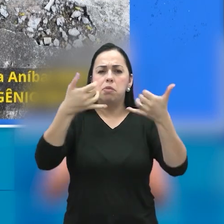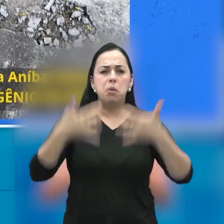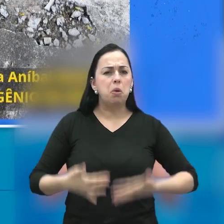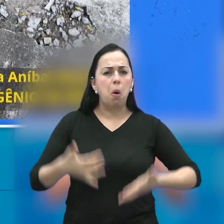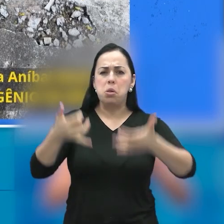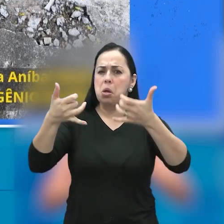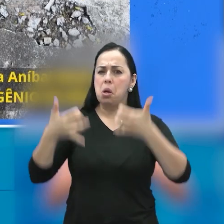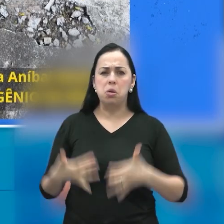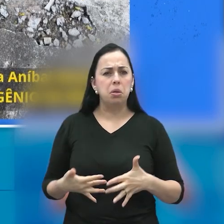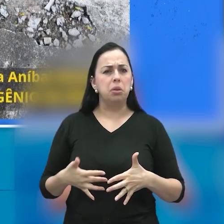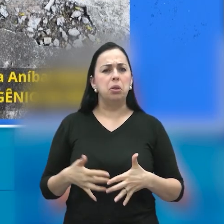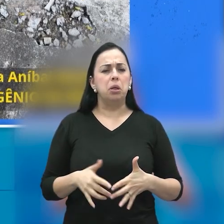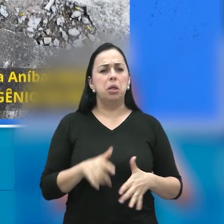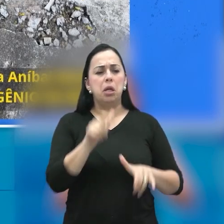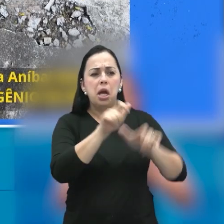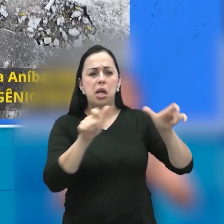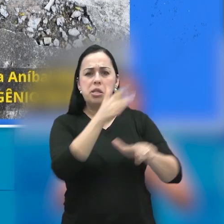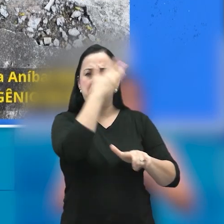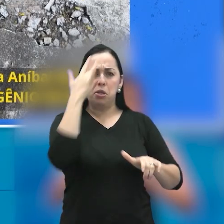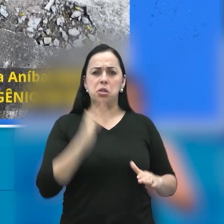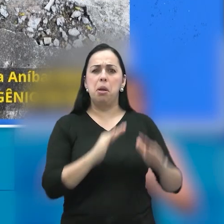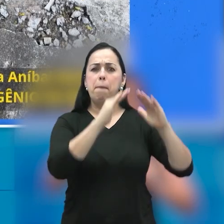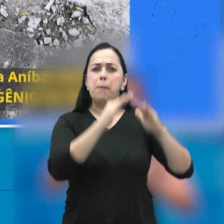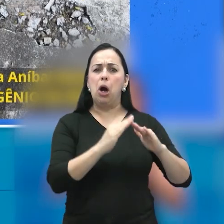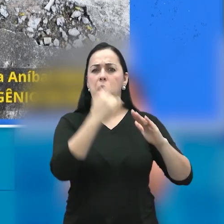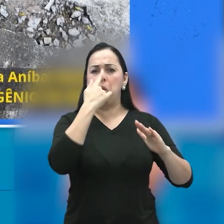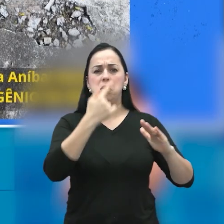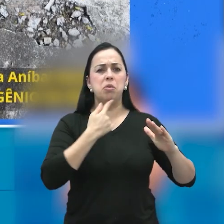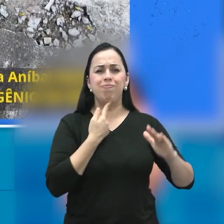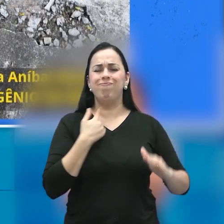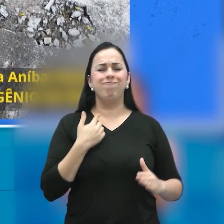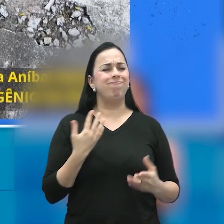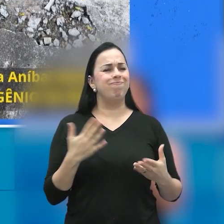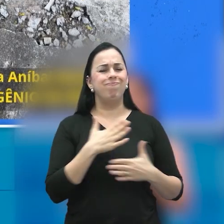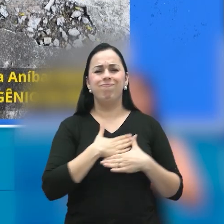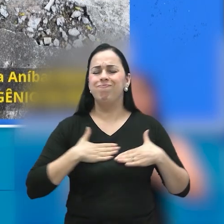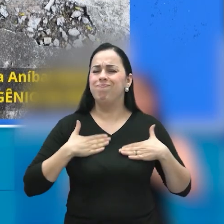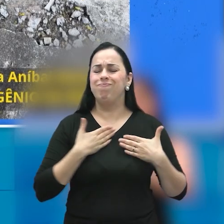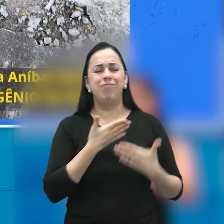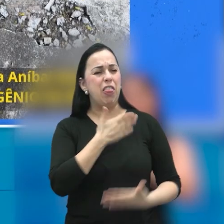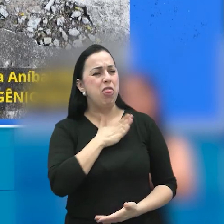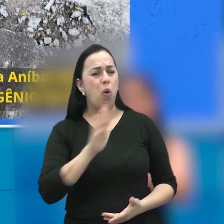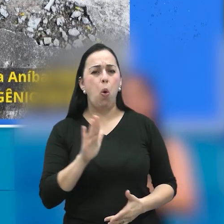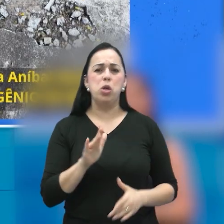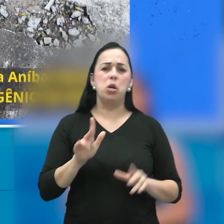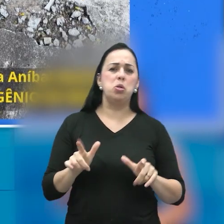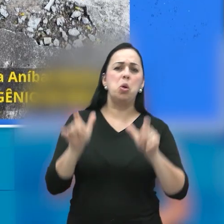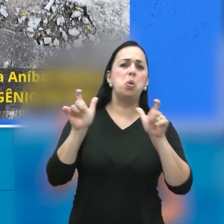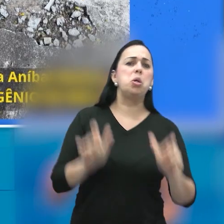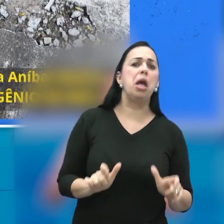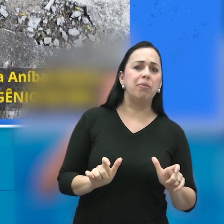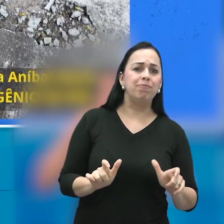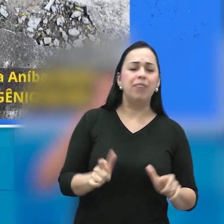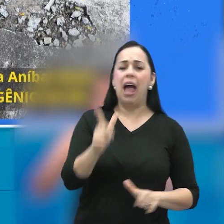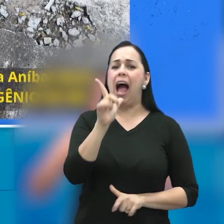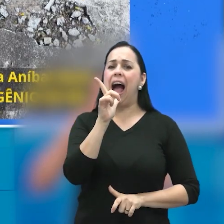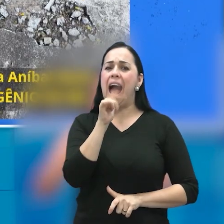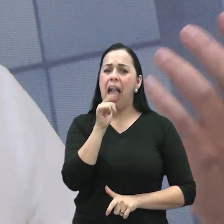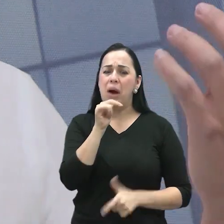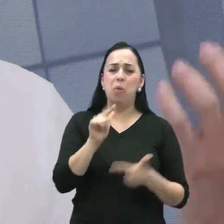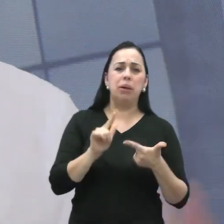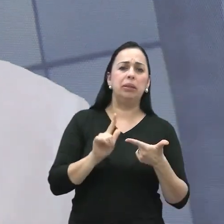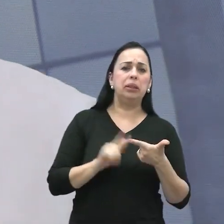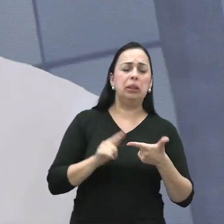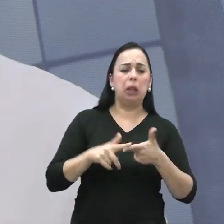Ele relatou a insatisfação de moradores do distrito de Eugênio de Melo em relação ao serviço de fornecimento